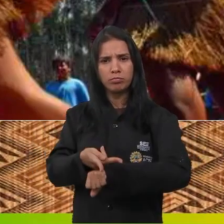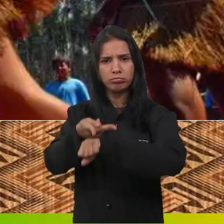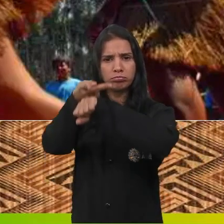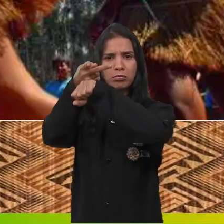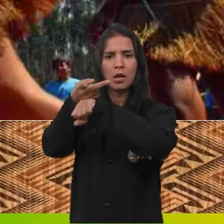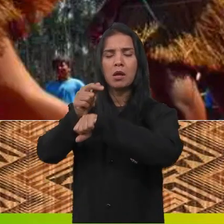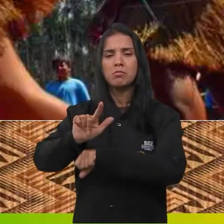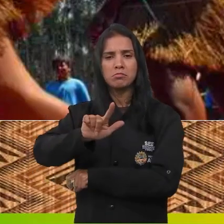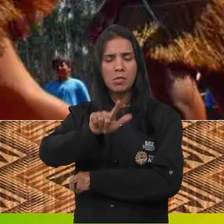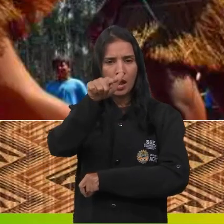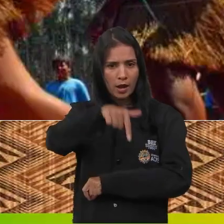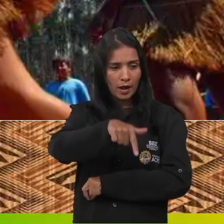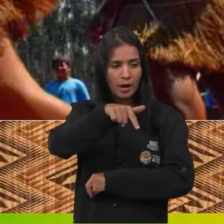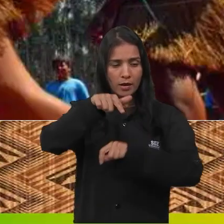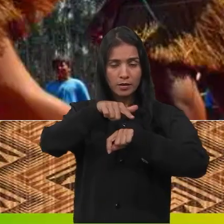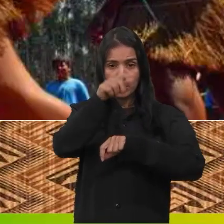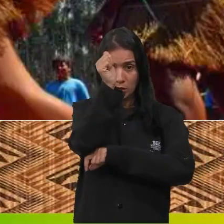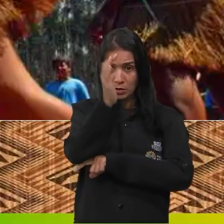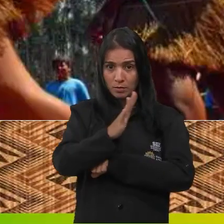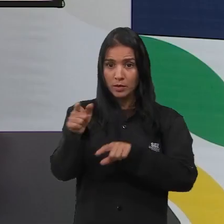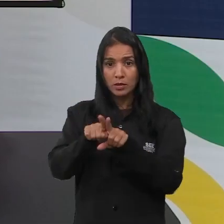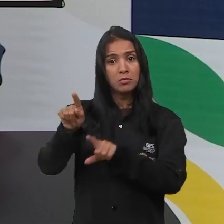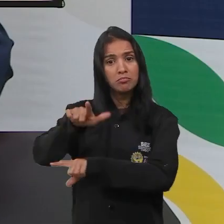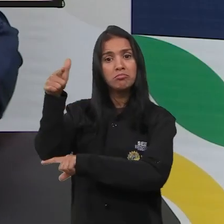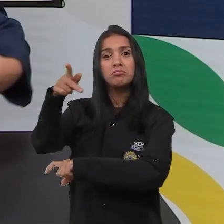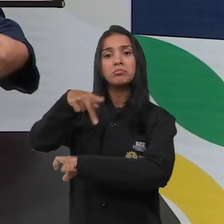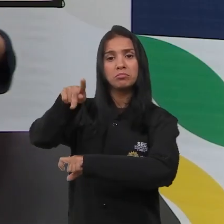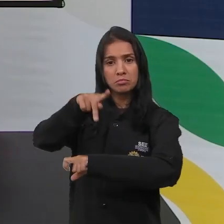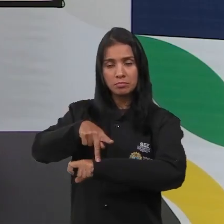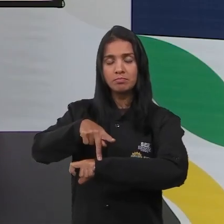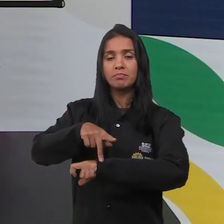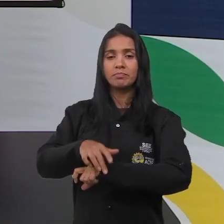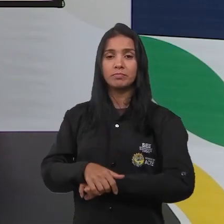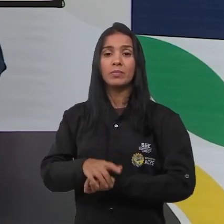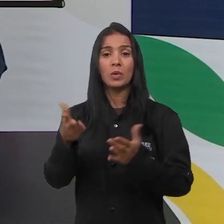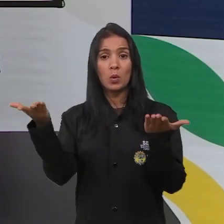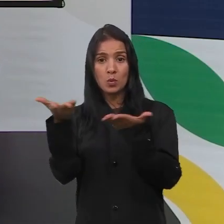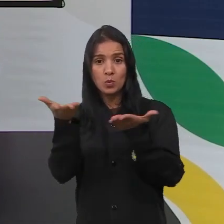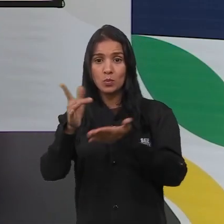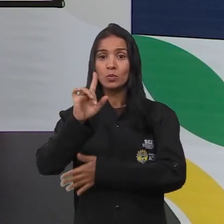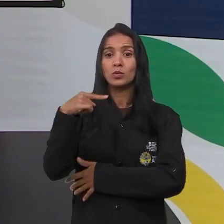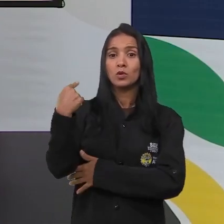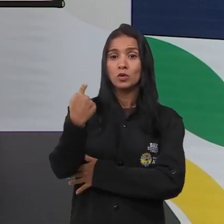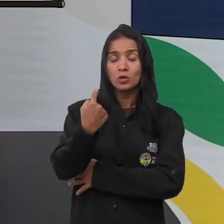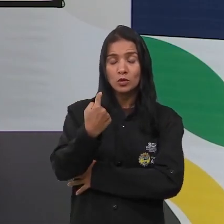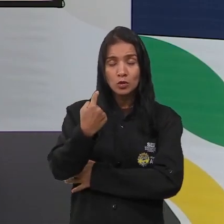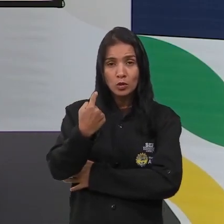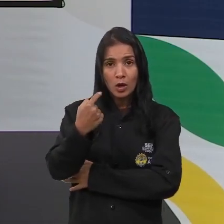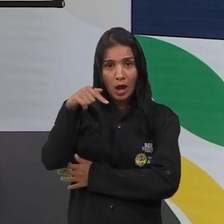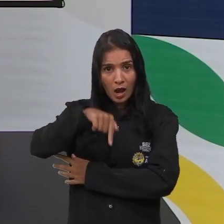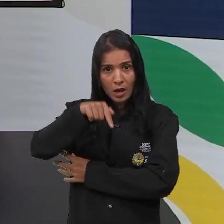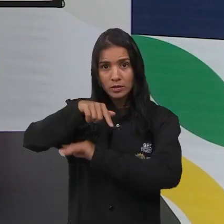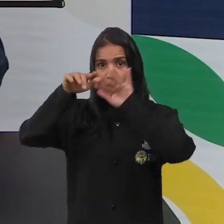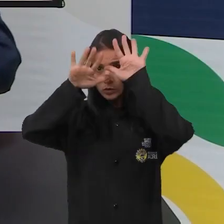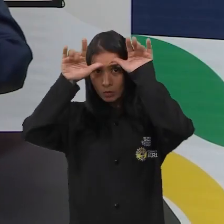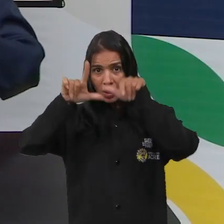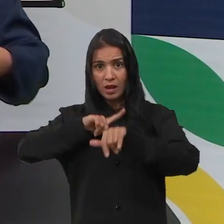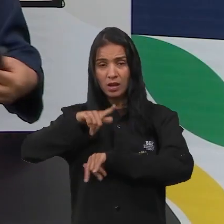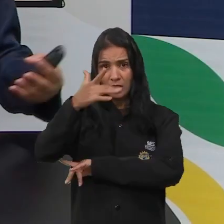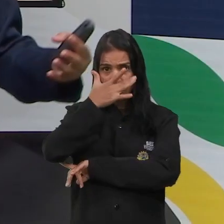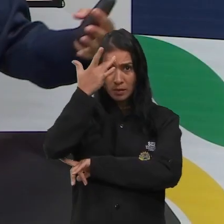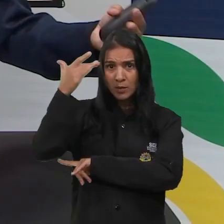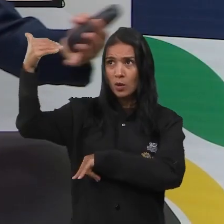nacional e internacional. E hoje nós recebemos turistas que chegam do mundo inteiro,